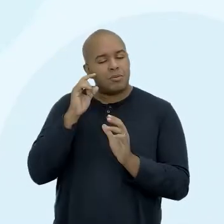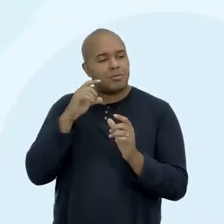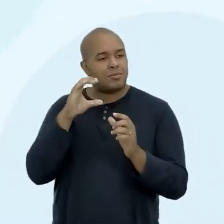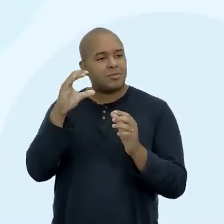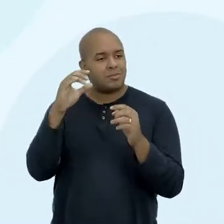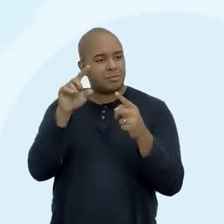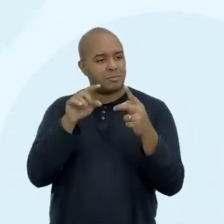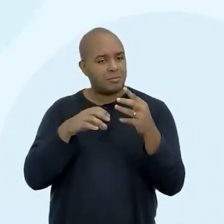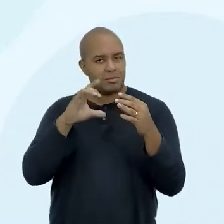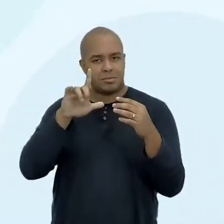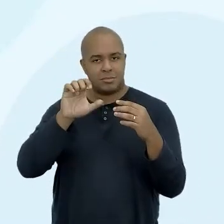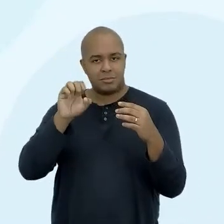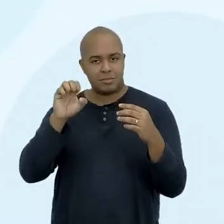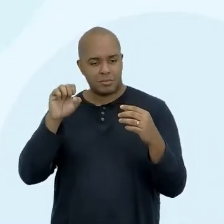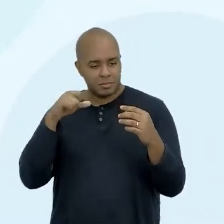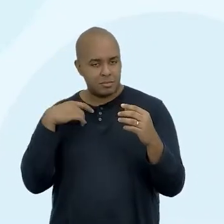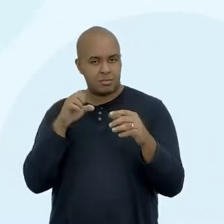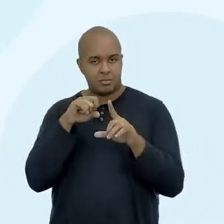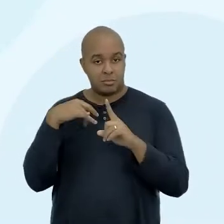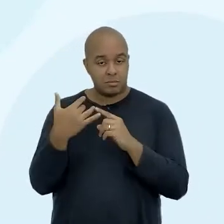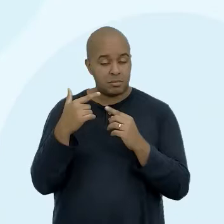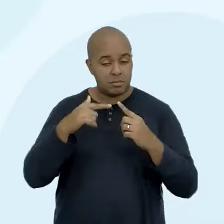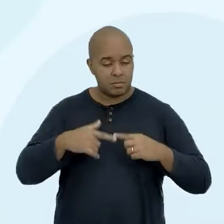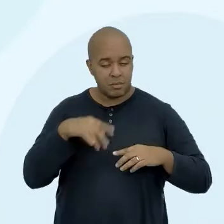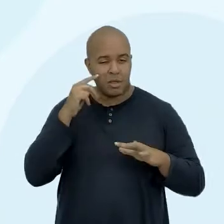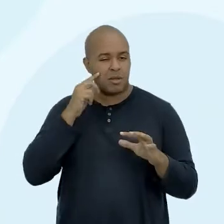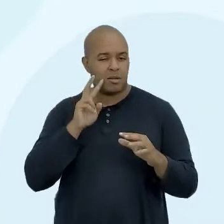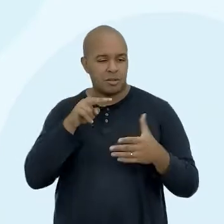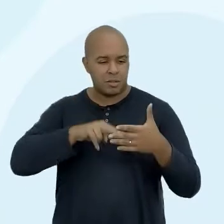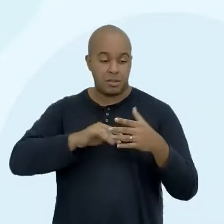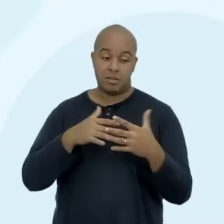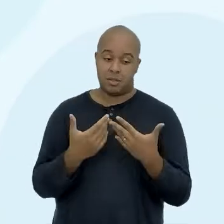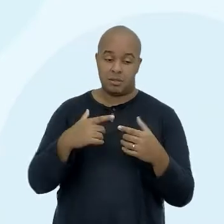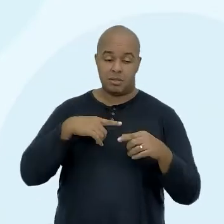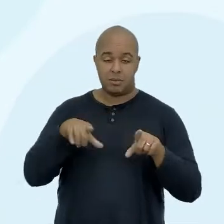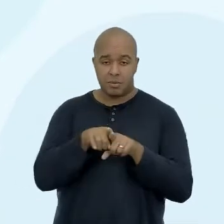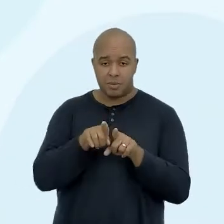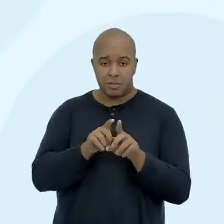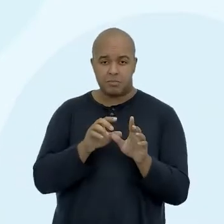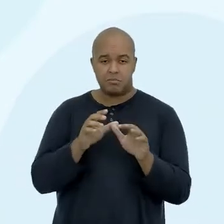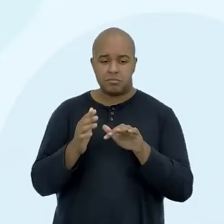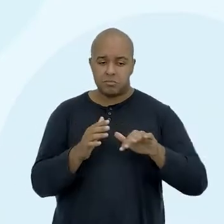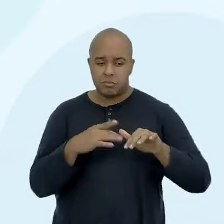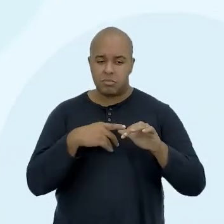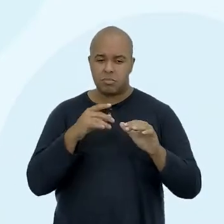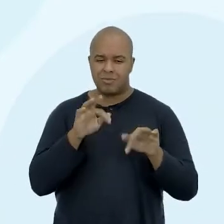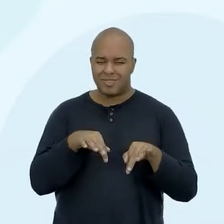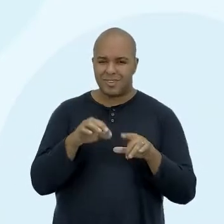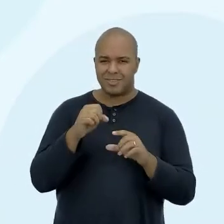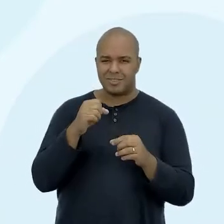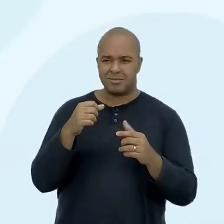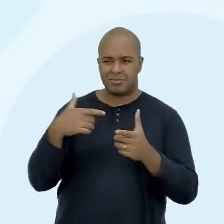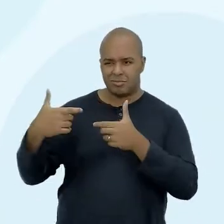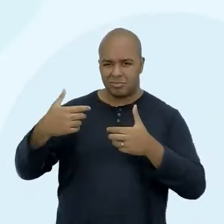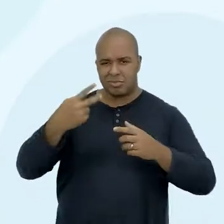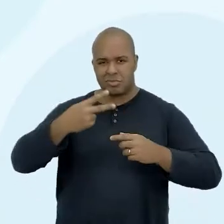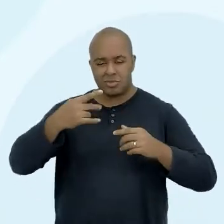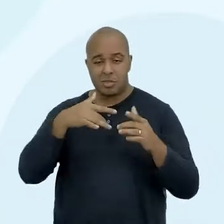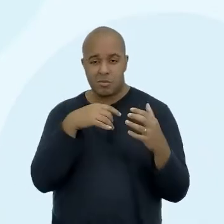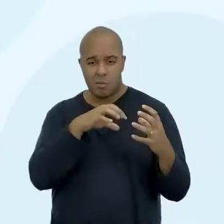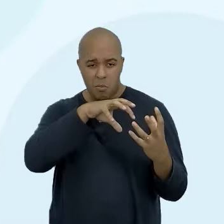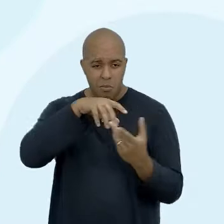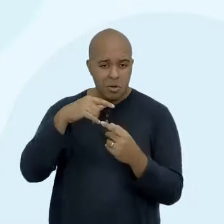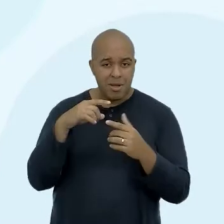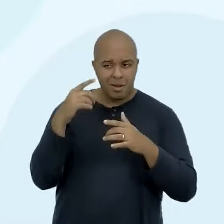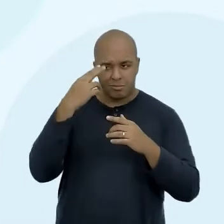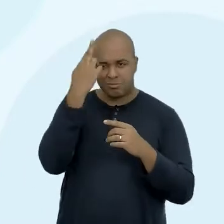classes sociais, né? Vou continuar lendo aqui. No entanto, ao menos desde o final da Segunda Guerra Mundial, o